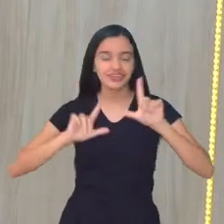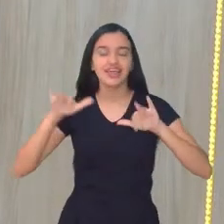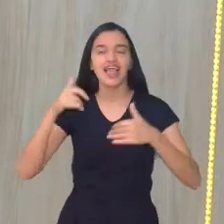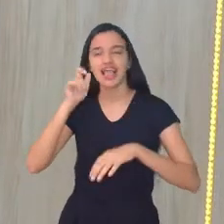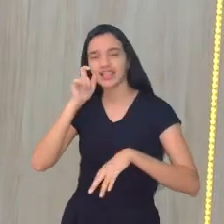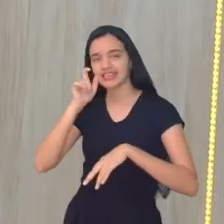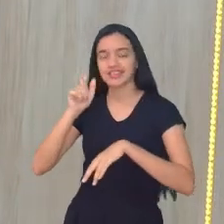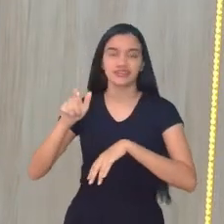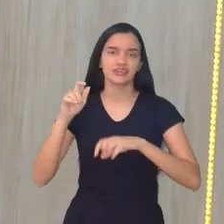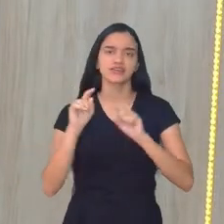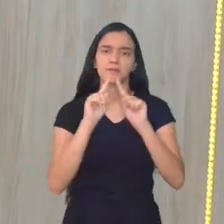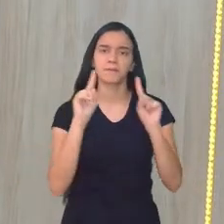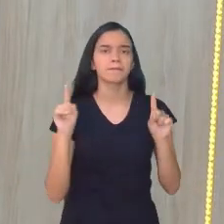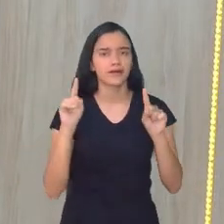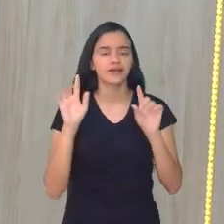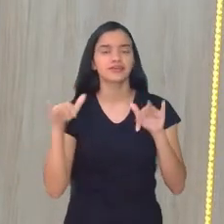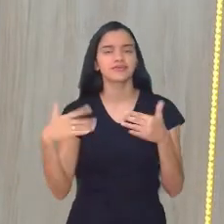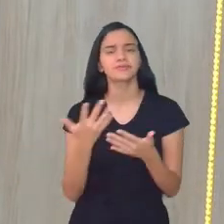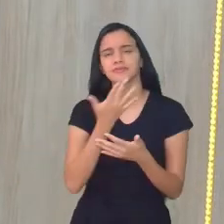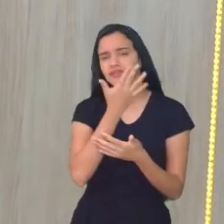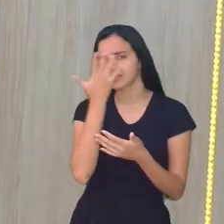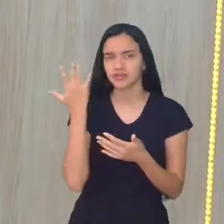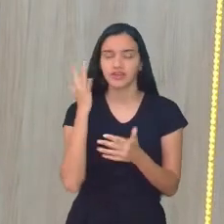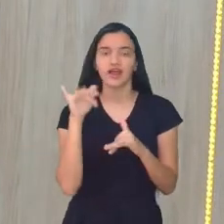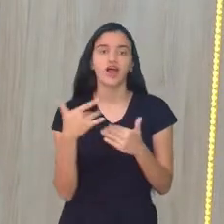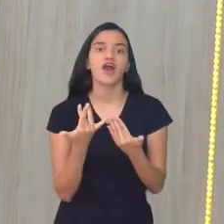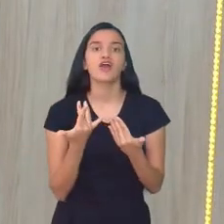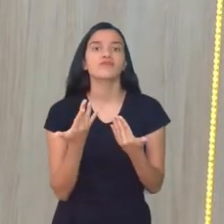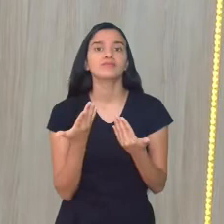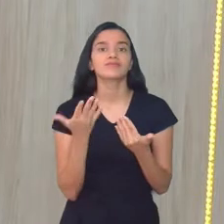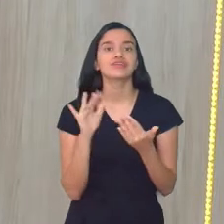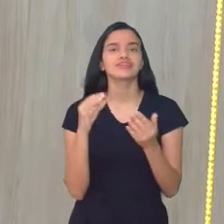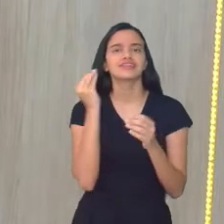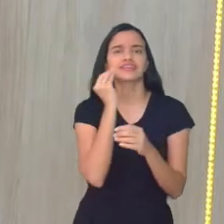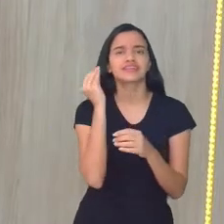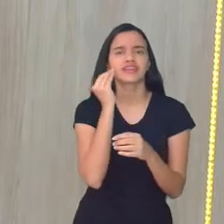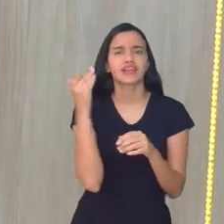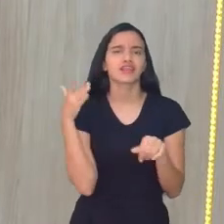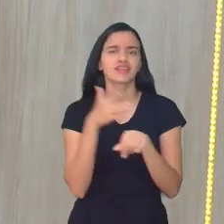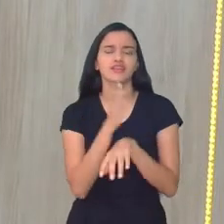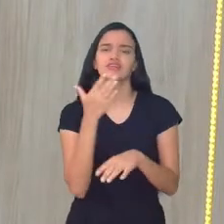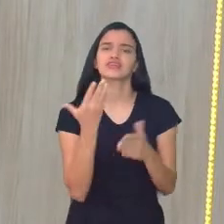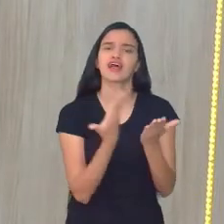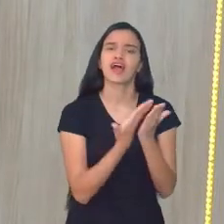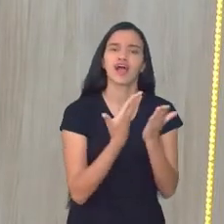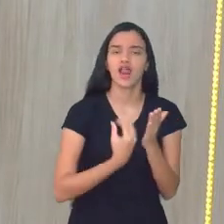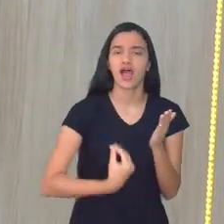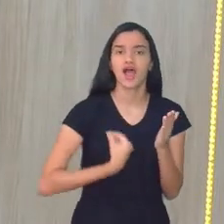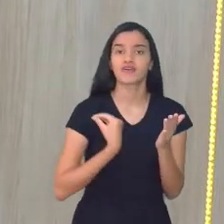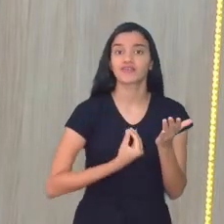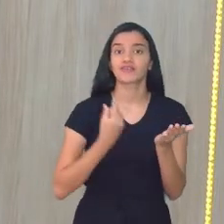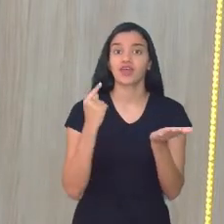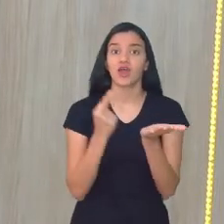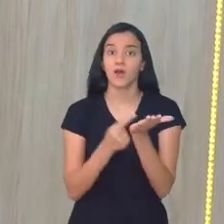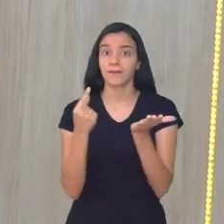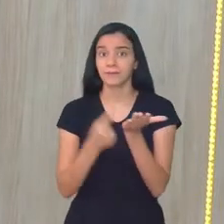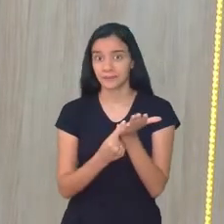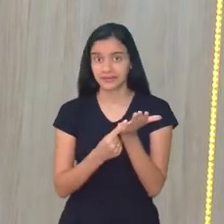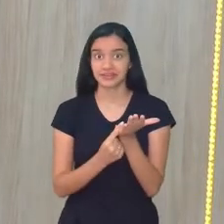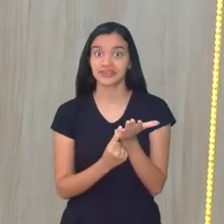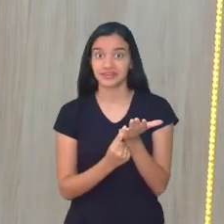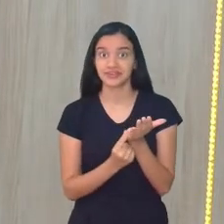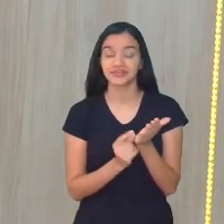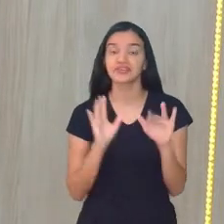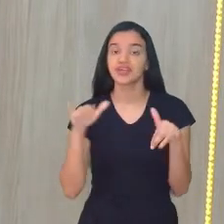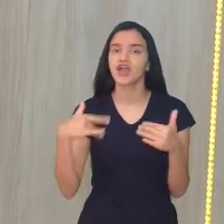interessante. Mas, pessoal, vamos tentar entrar na nossa aula neste momento ao vivo, através aí do aplicativo. E para